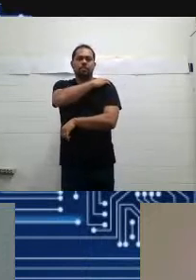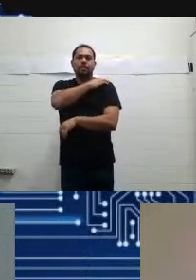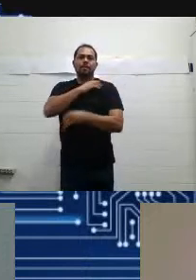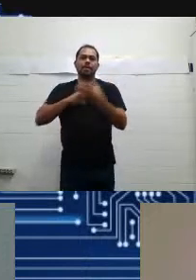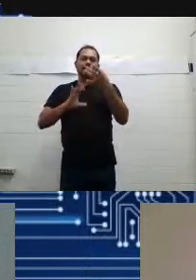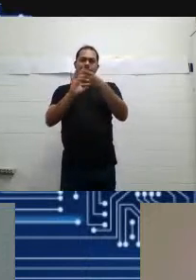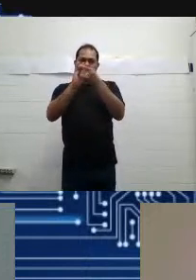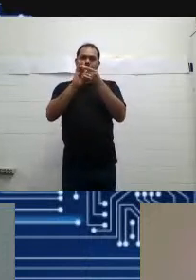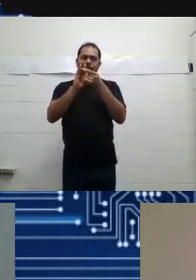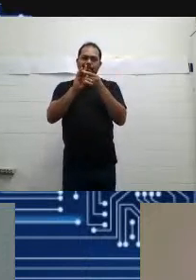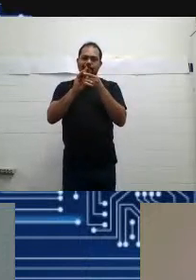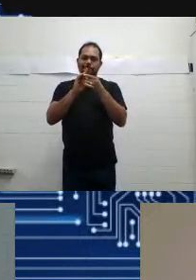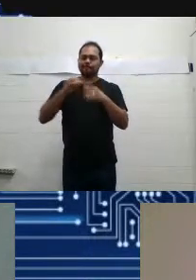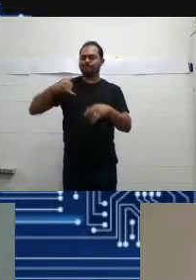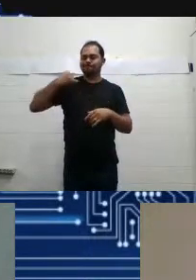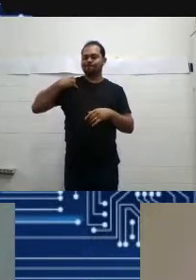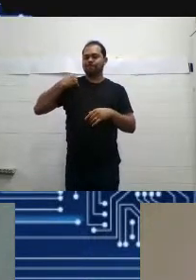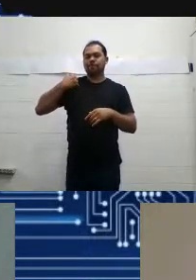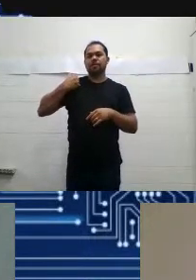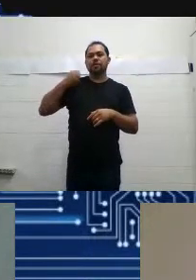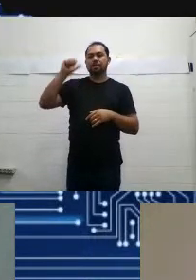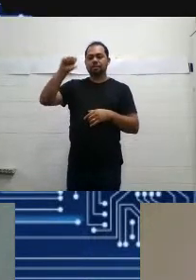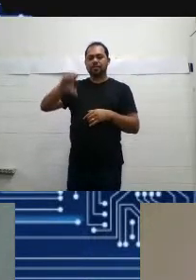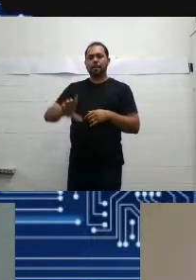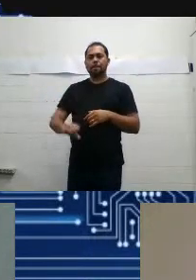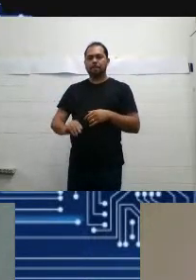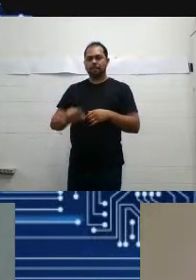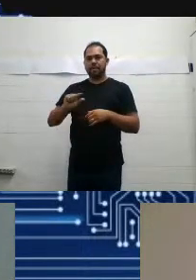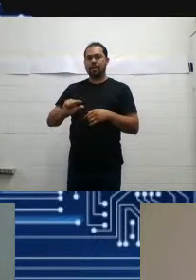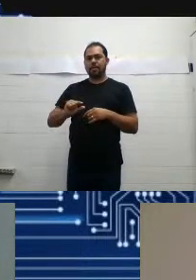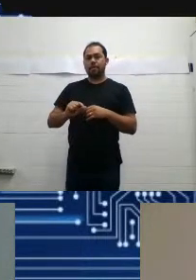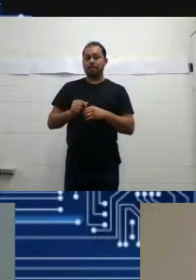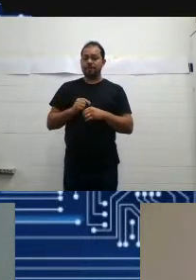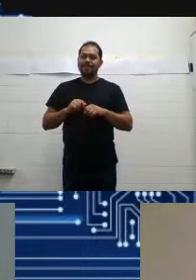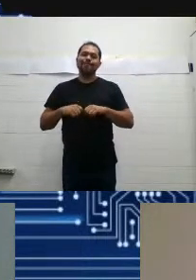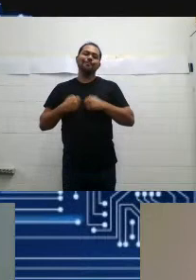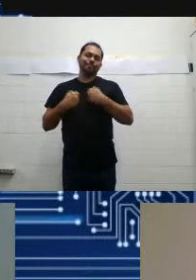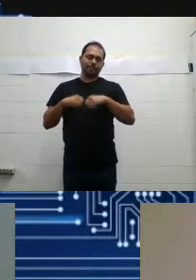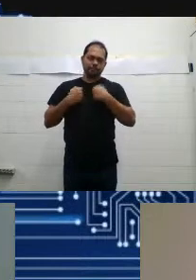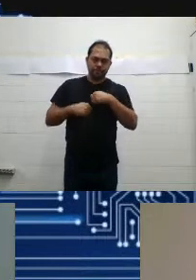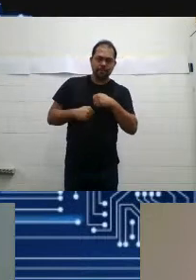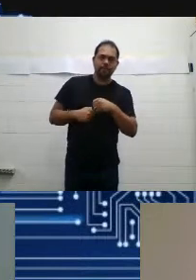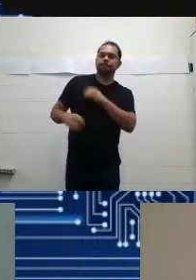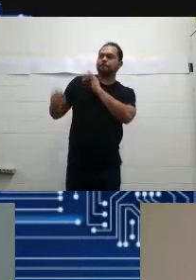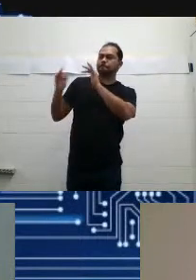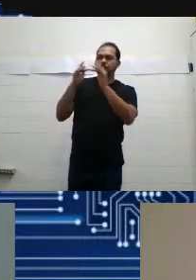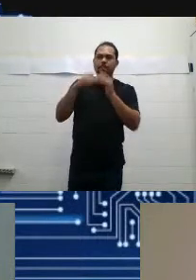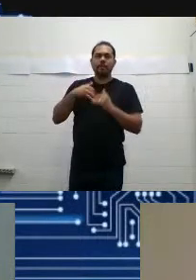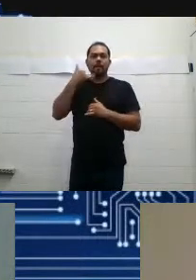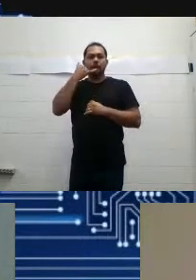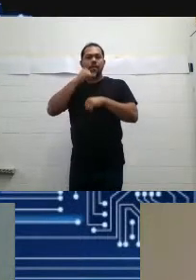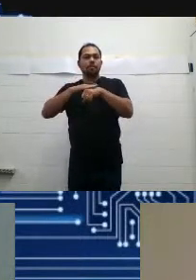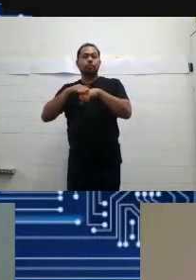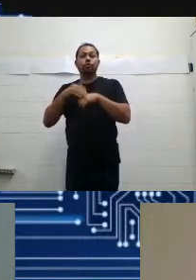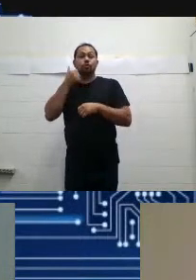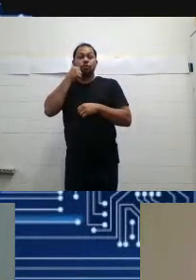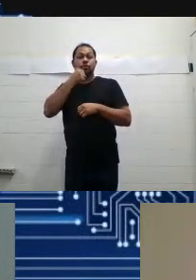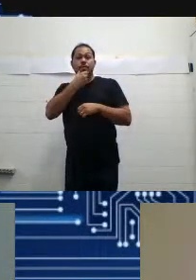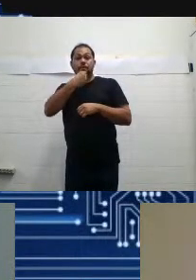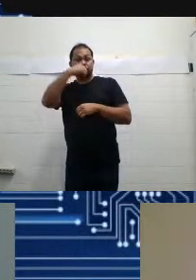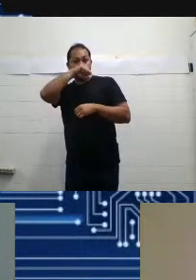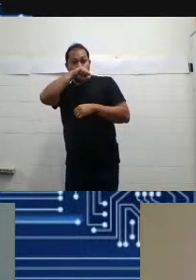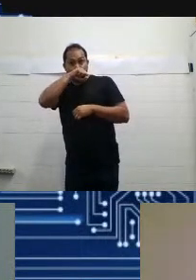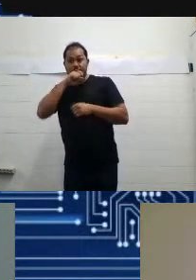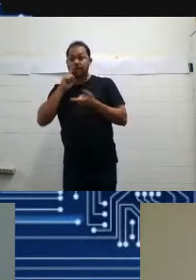idade. Então, teve que entrar em contato com os pais, a questão do convencimento